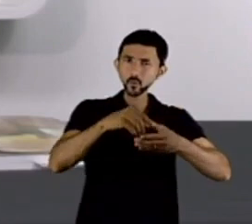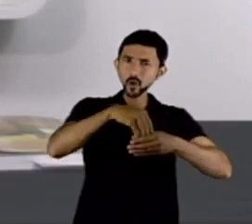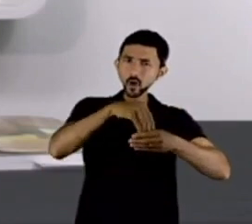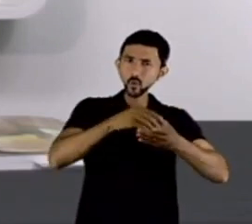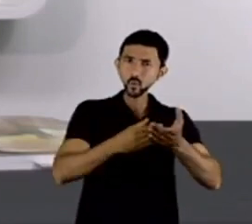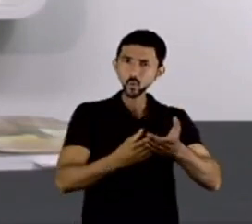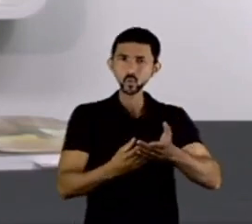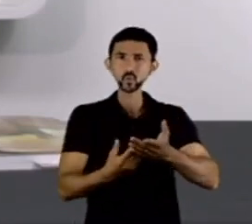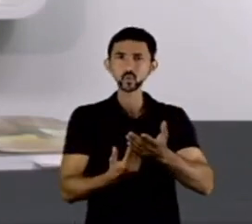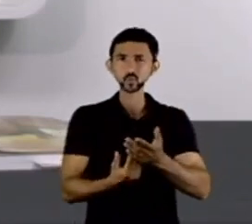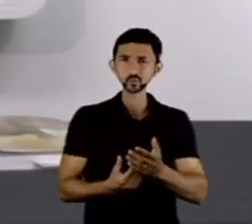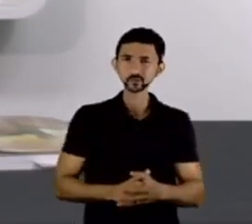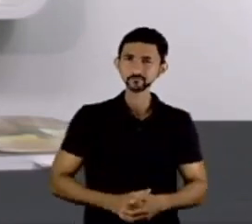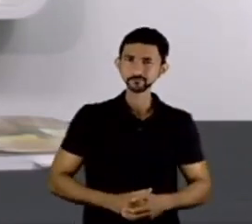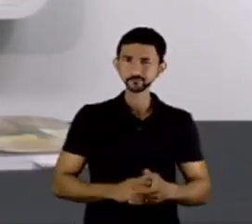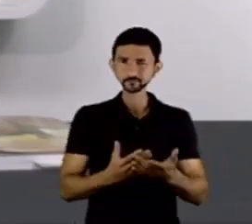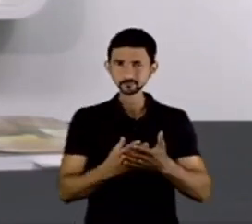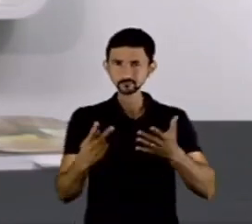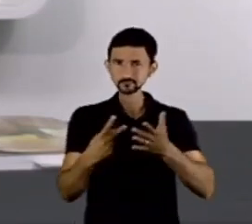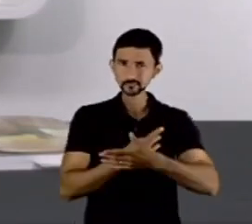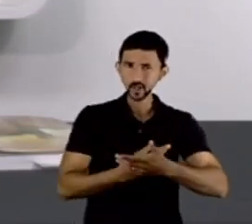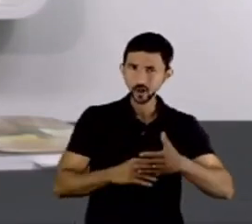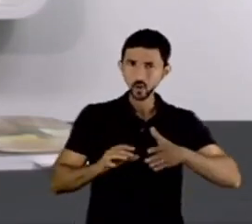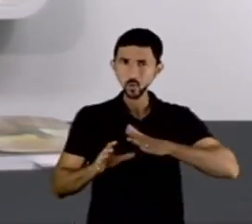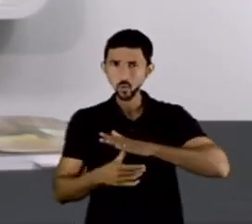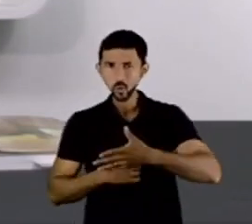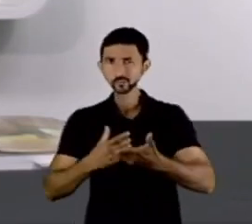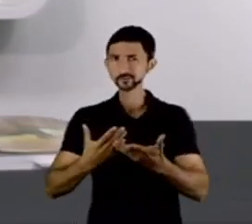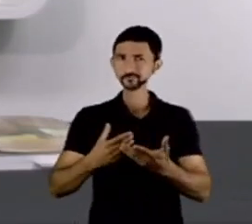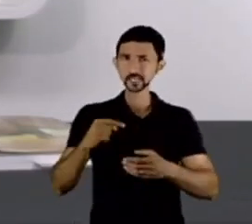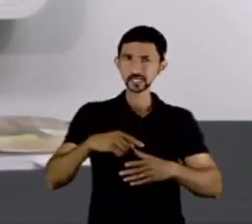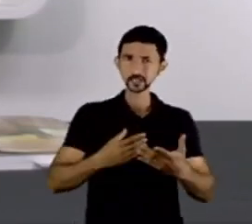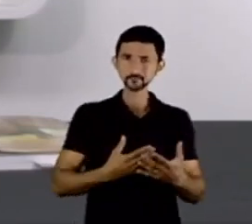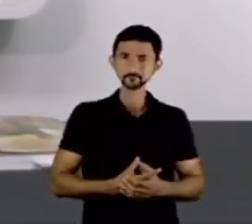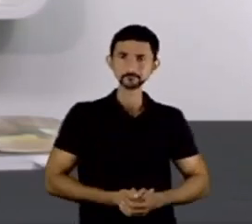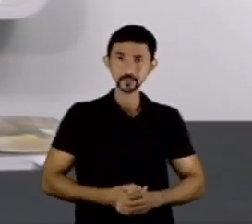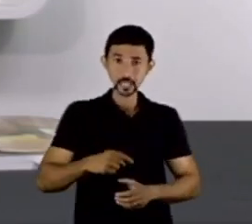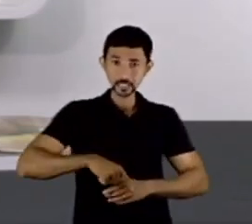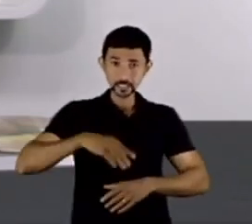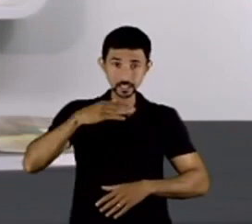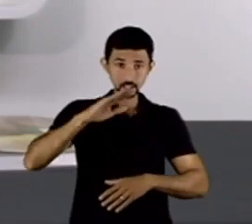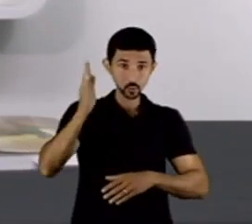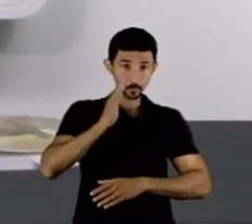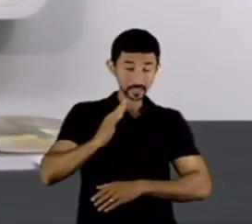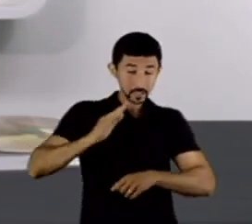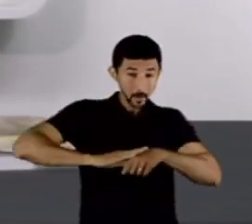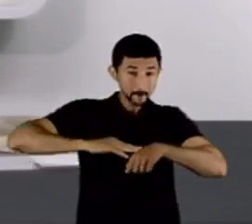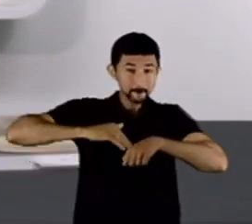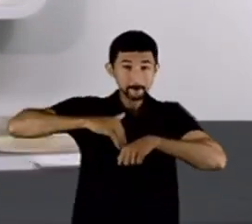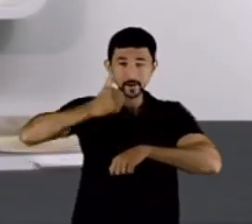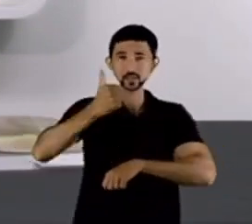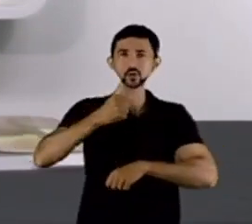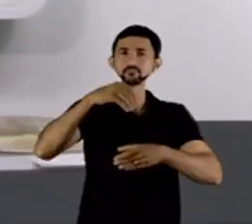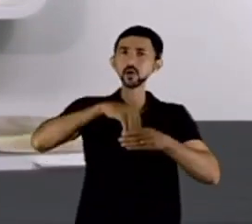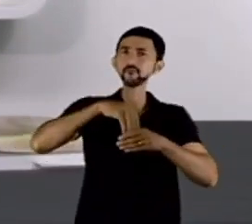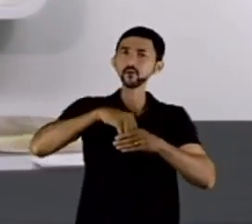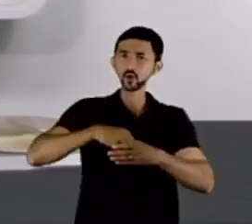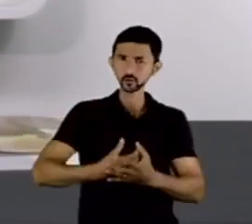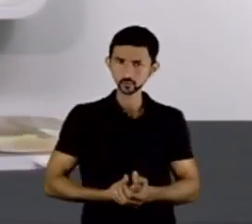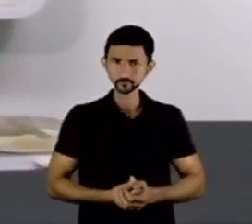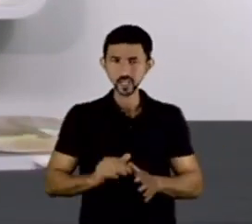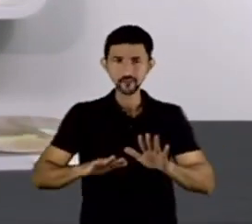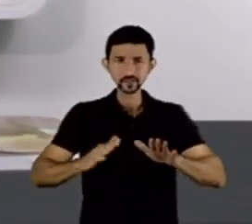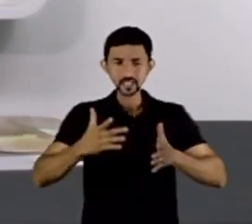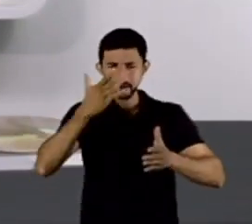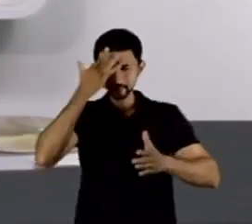O sistema eleitoral brasileiro, essa apuração de votos no Brasil, é um dos melhores do mundo. Tá? As pessoas elas